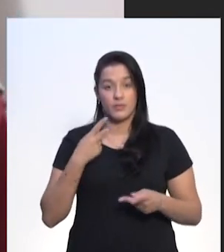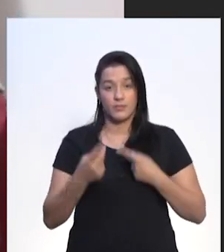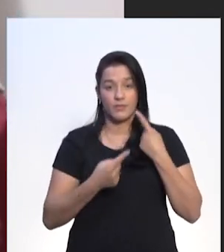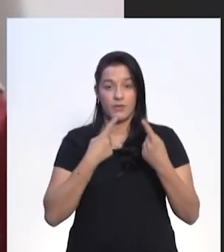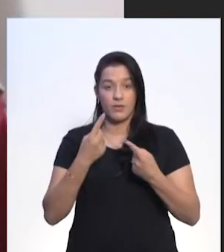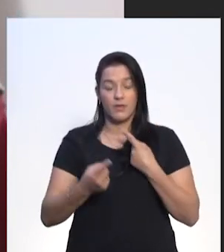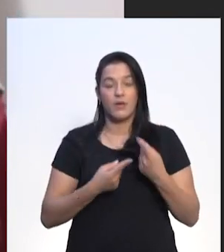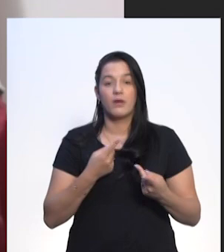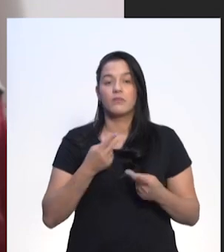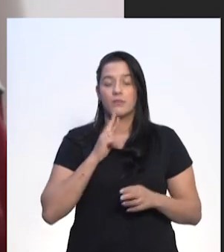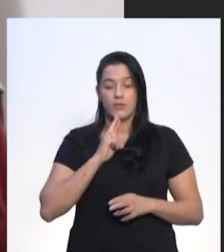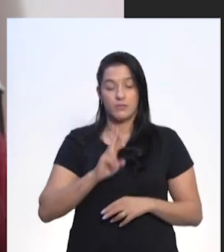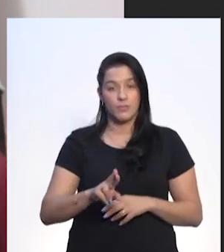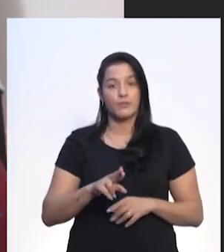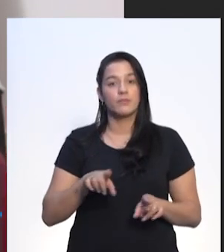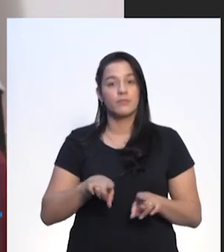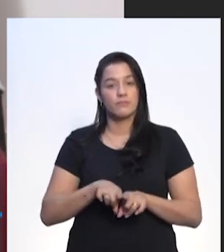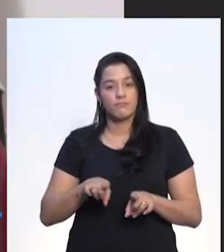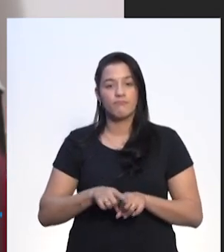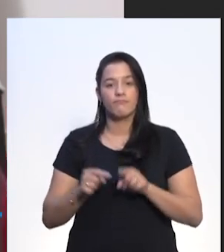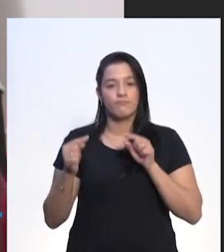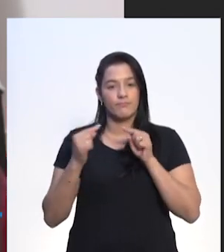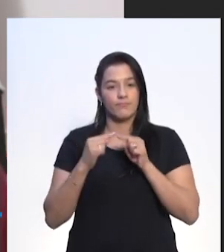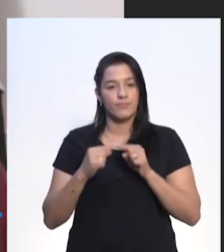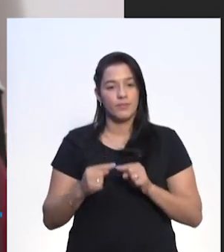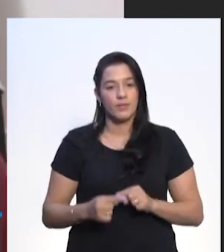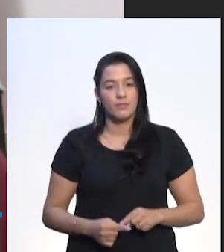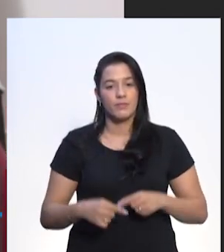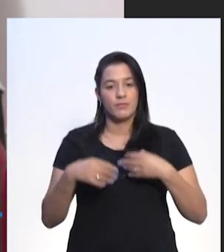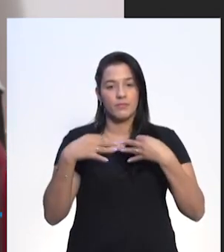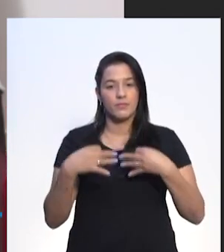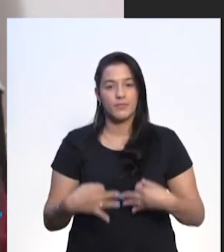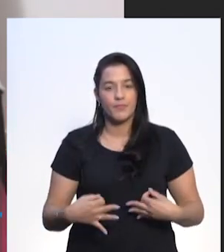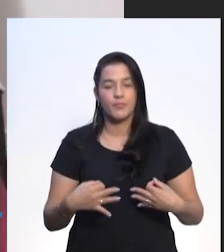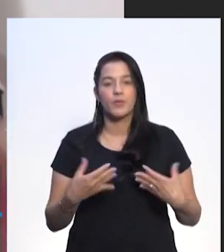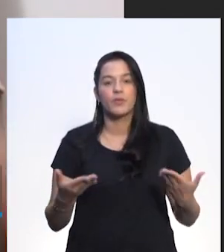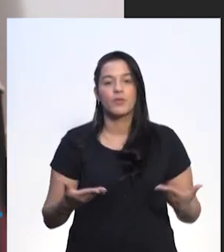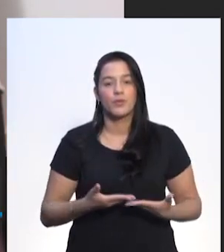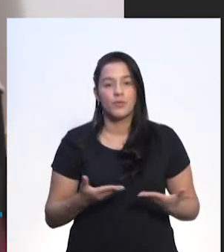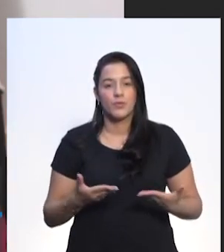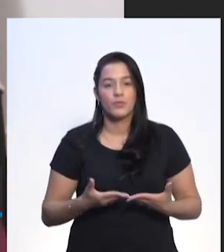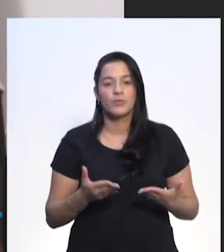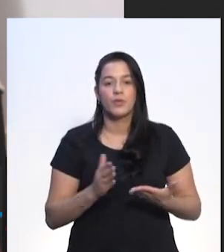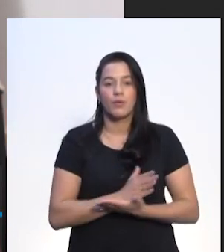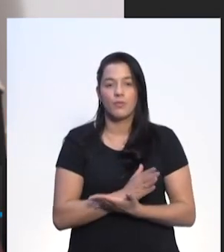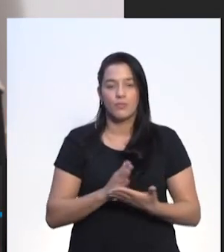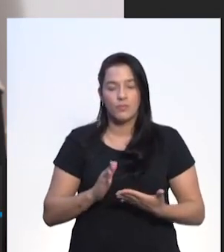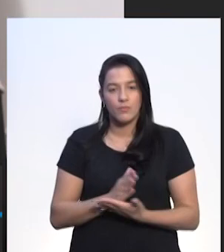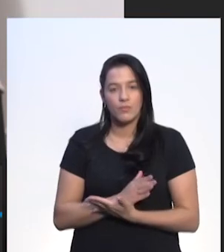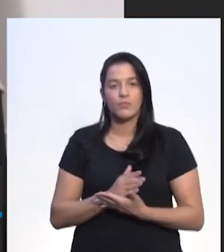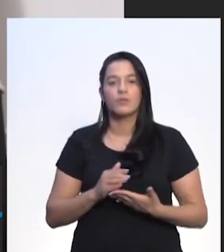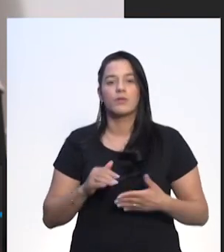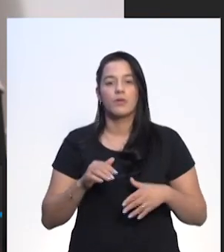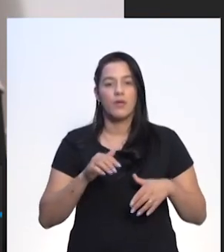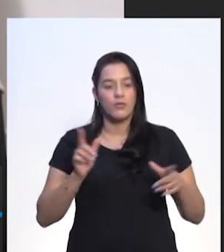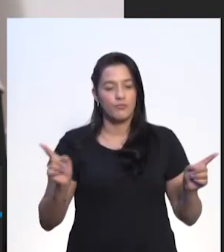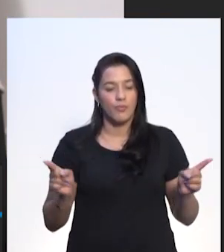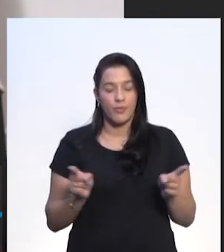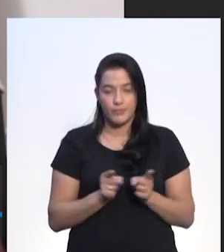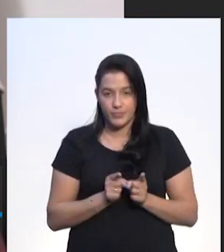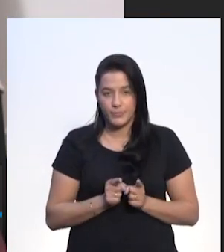resposta tem muito a ver. A gente sabe que em algumas áreas houve uma diminuição das vagas de trabalho justamente por